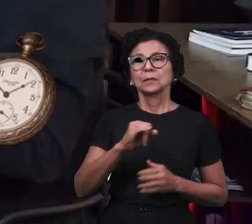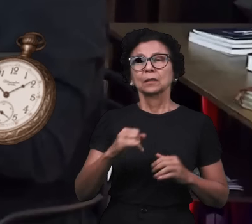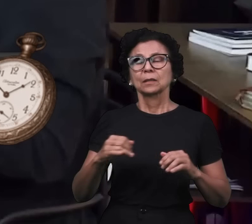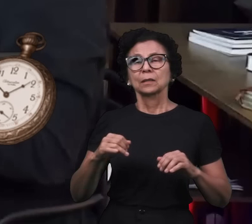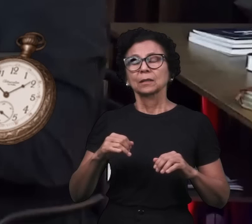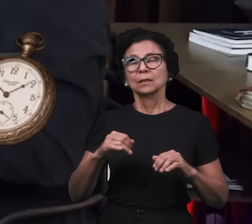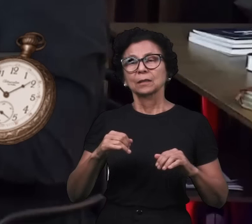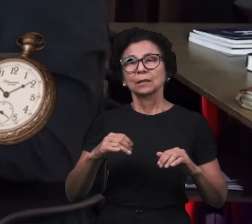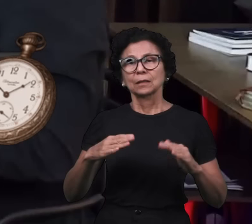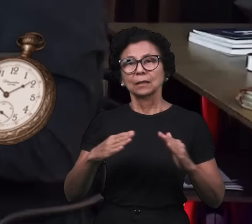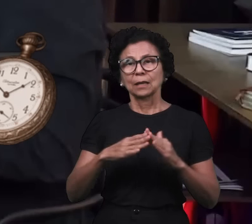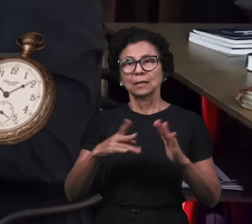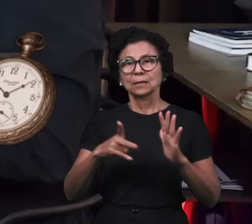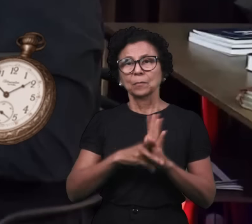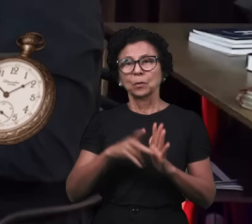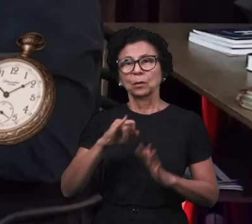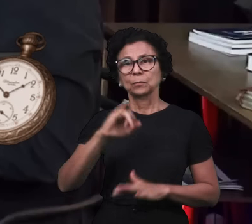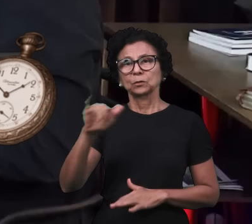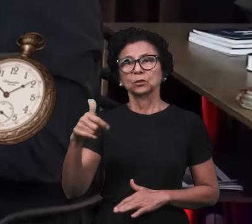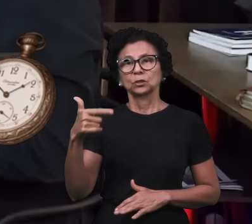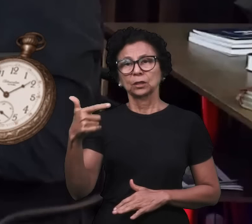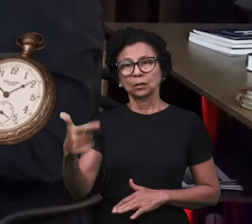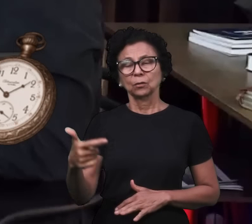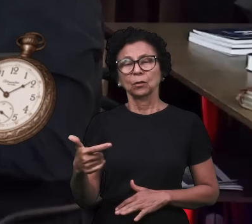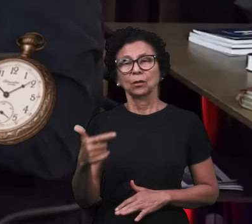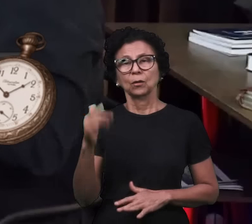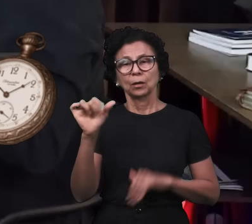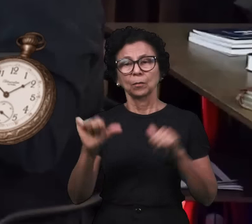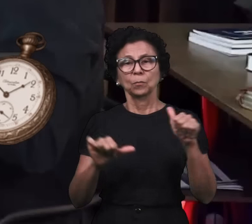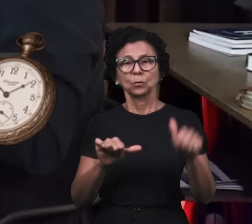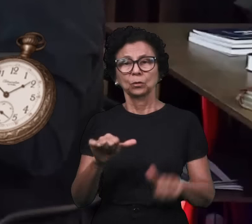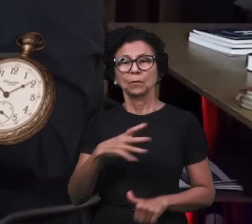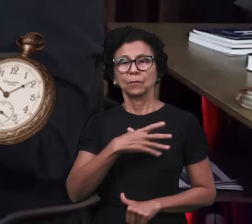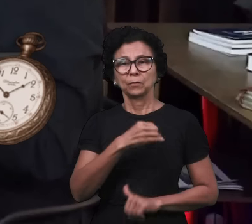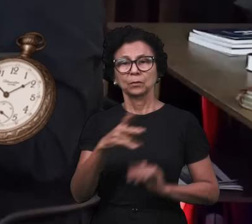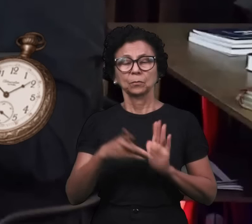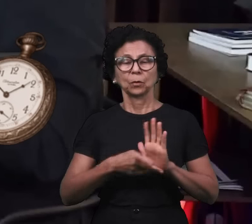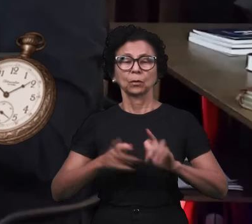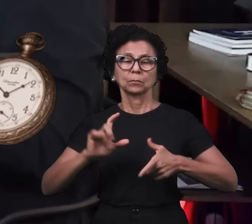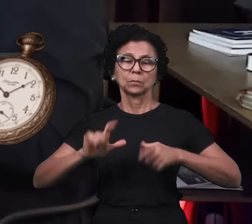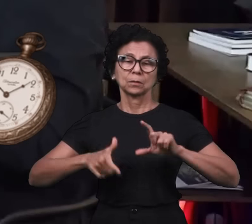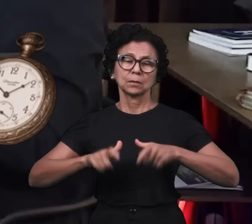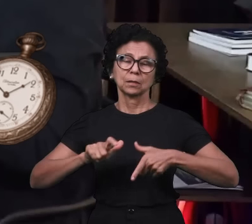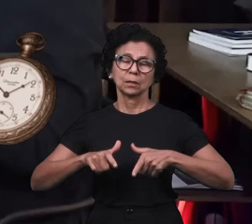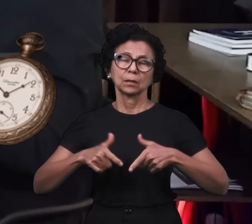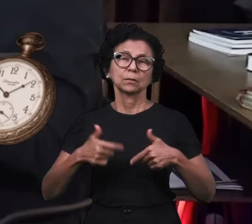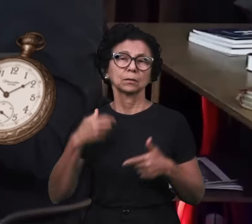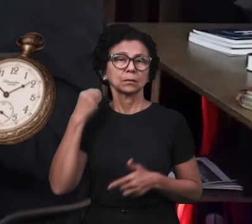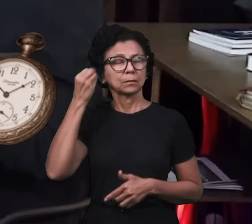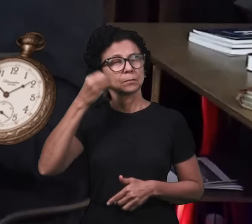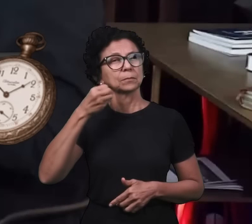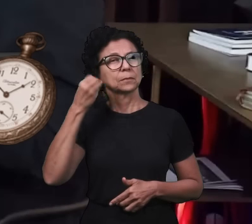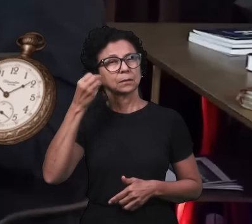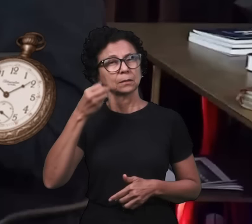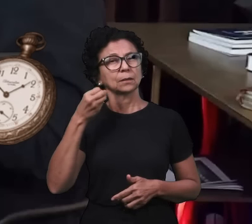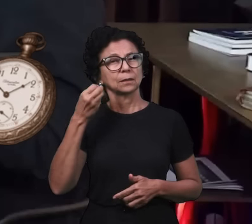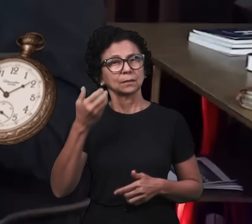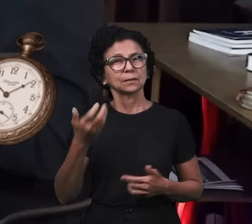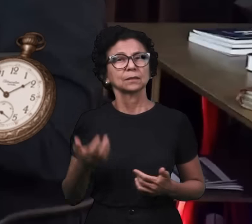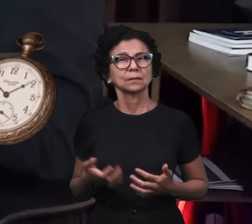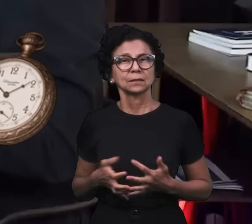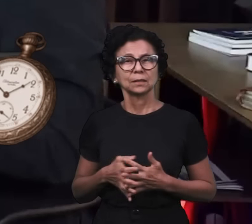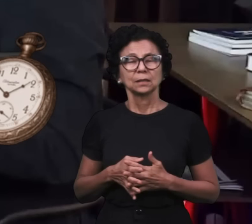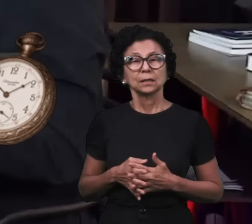Jacó, para filhos de Israel, Filho de né? Israel. Então é essa grande experiência de nós que não